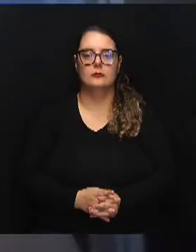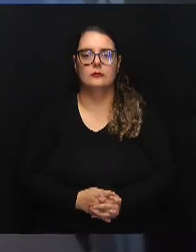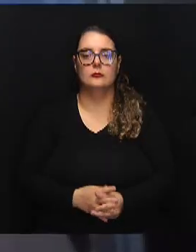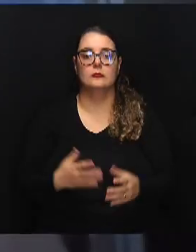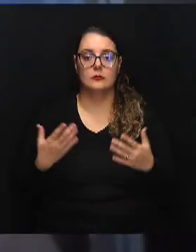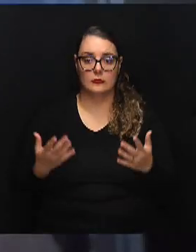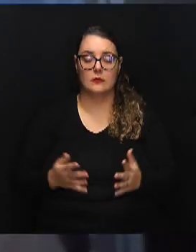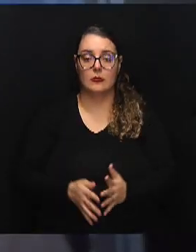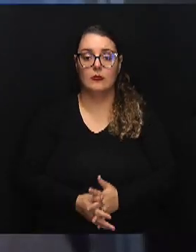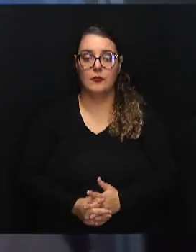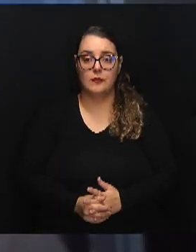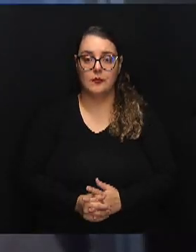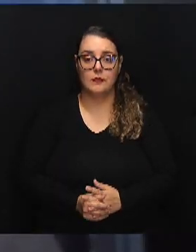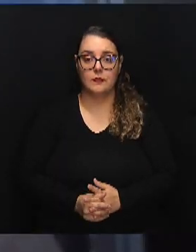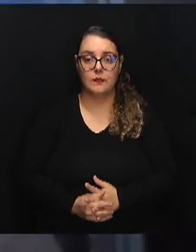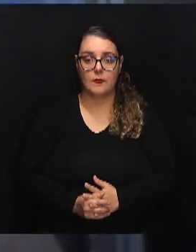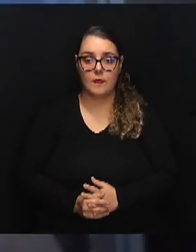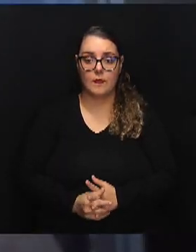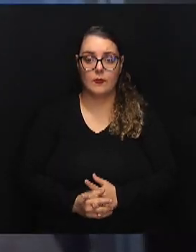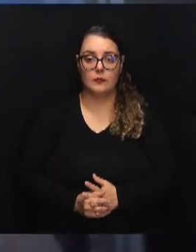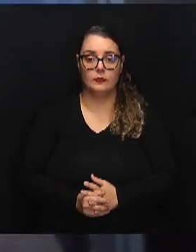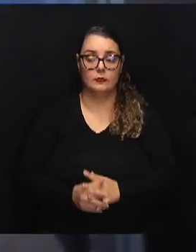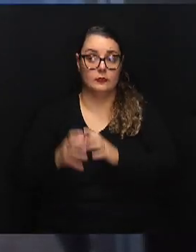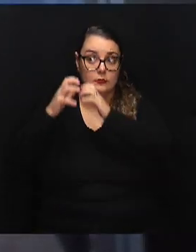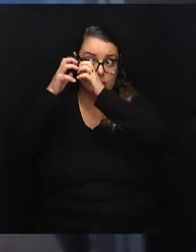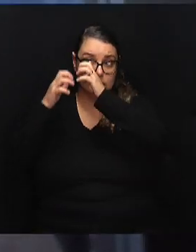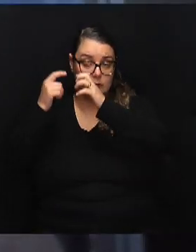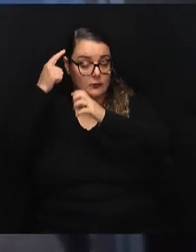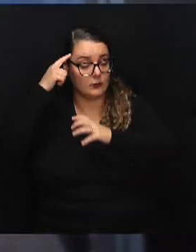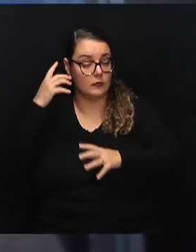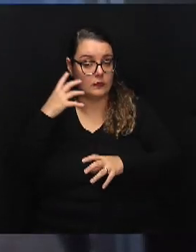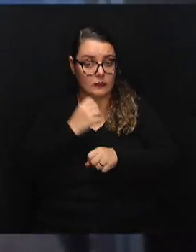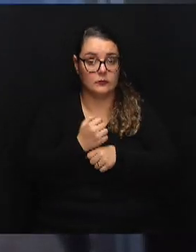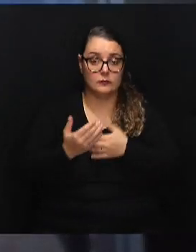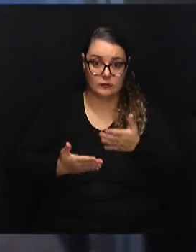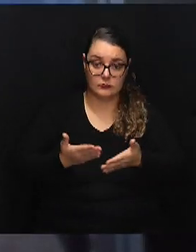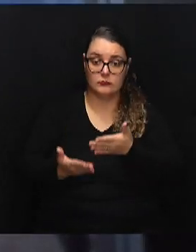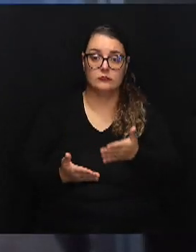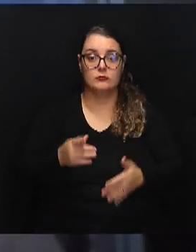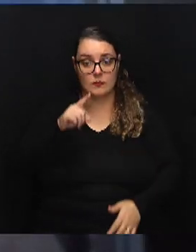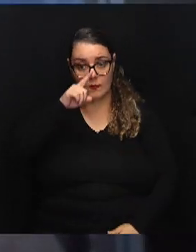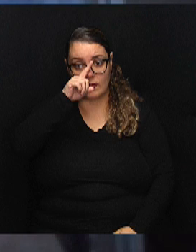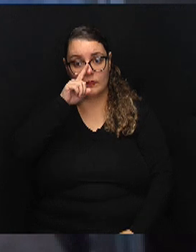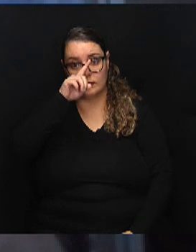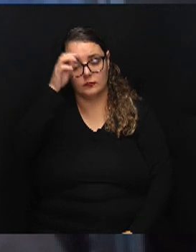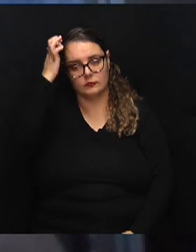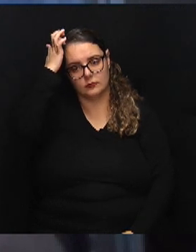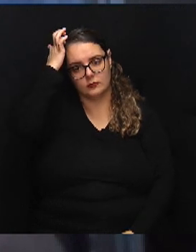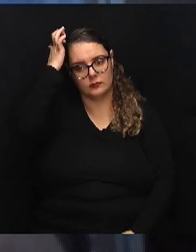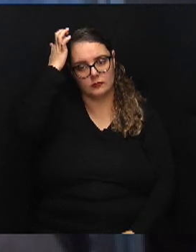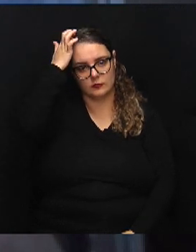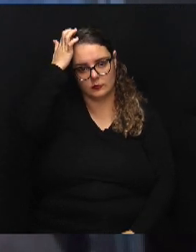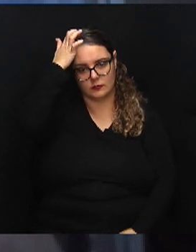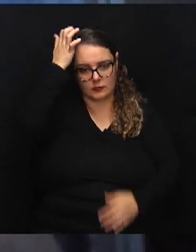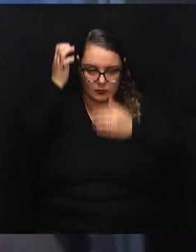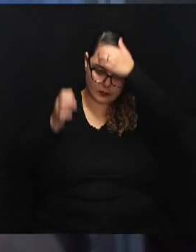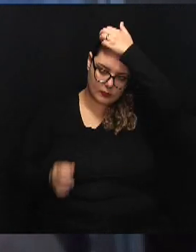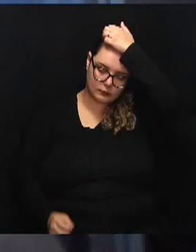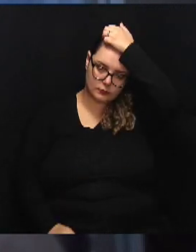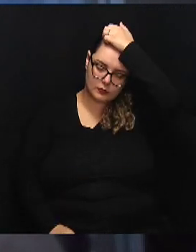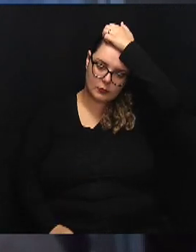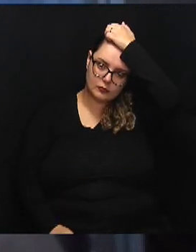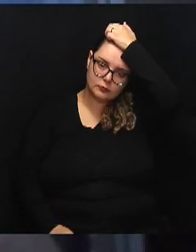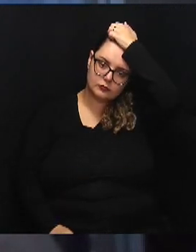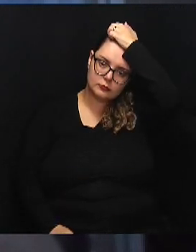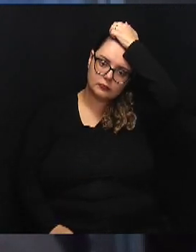Então, em termos do AVC, de uma forma geral, tratar dos fatores de risco. Então, quem tem pressão alta, né,